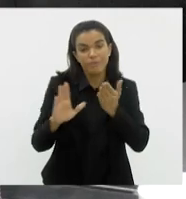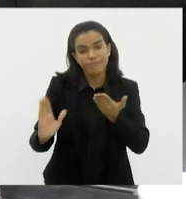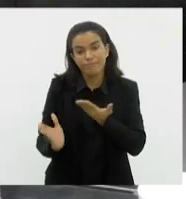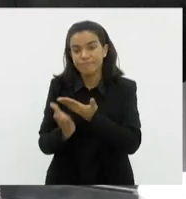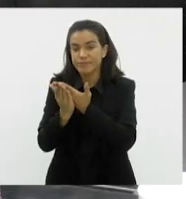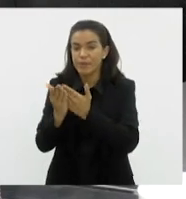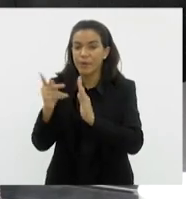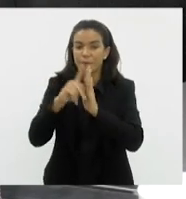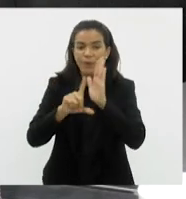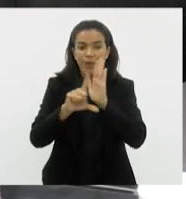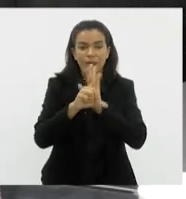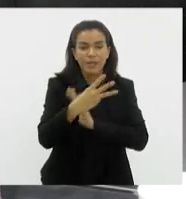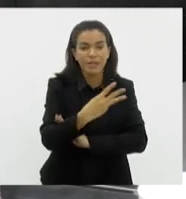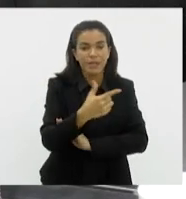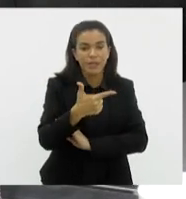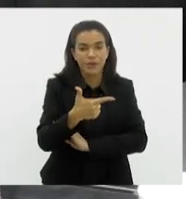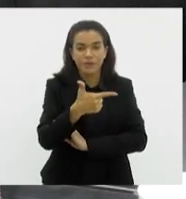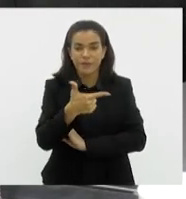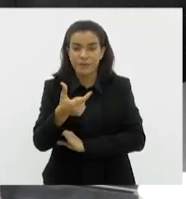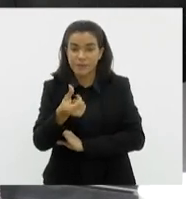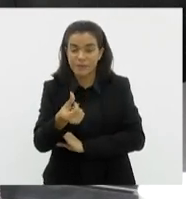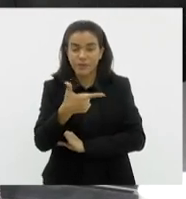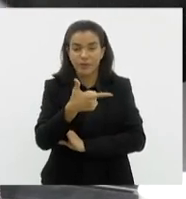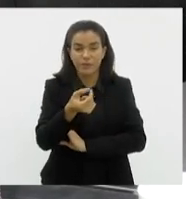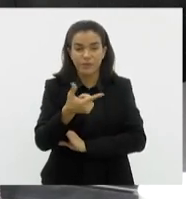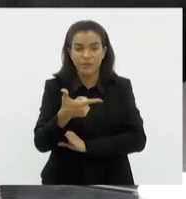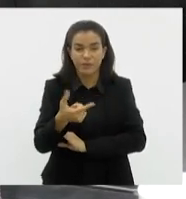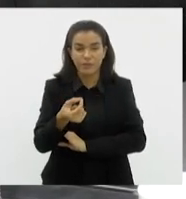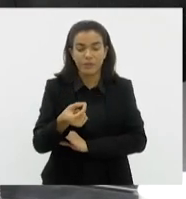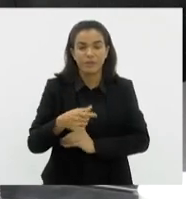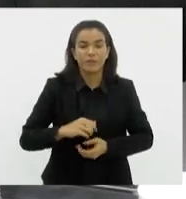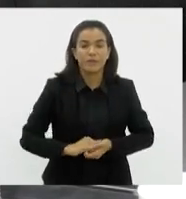anexado ao PL 3226 de 2020.